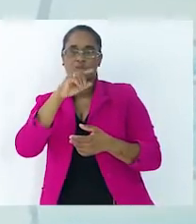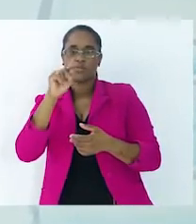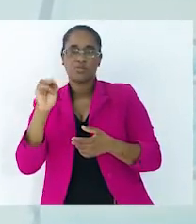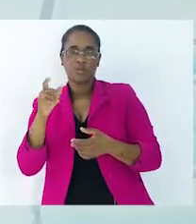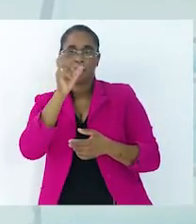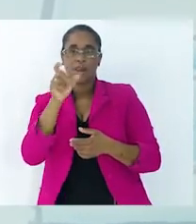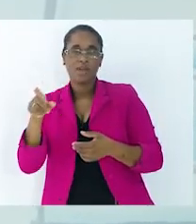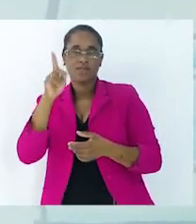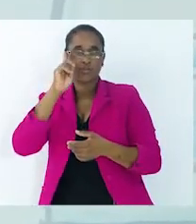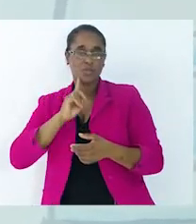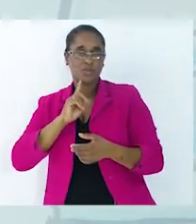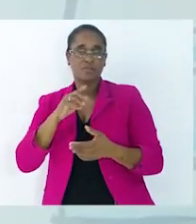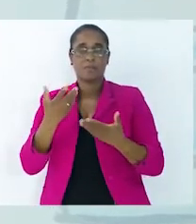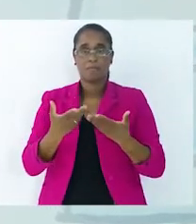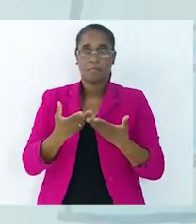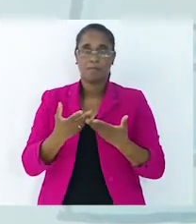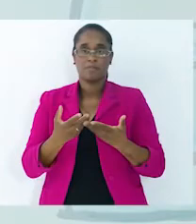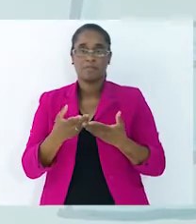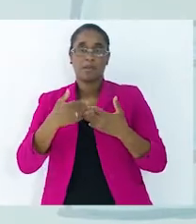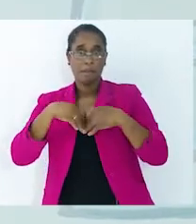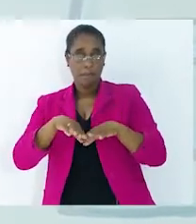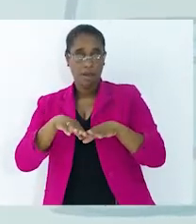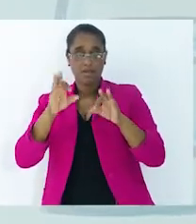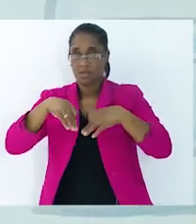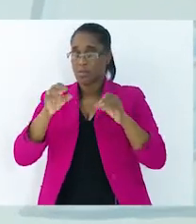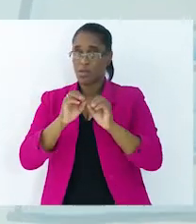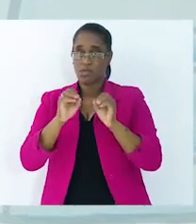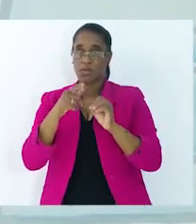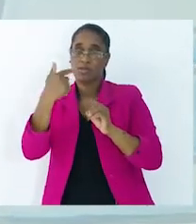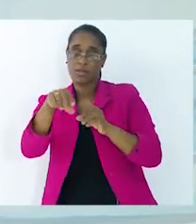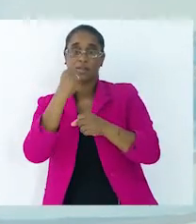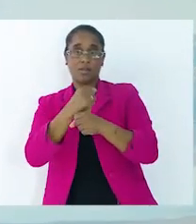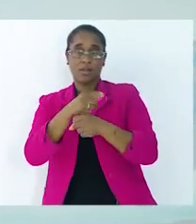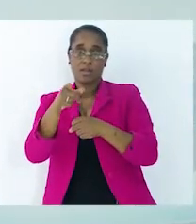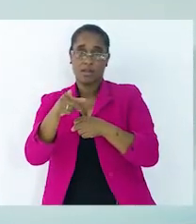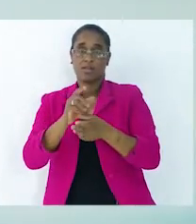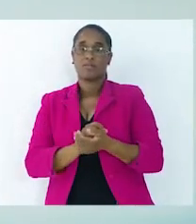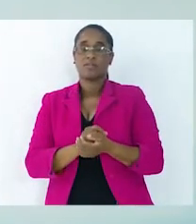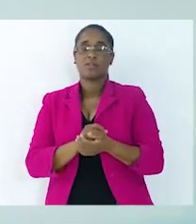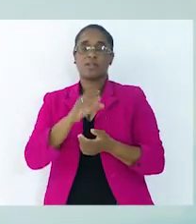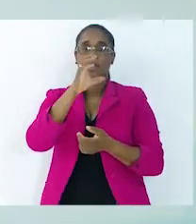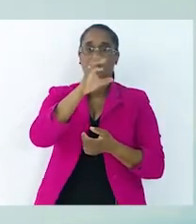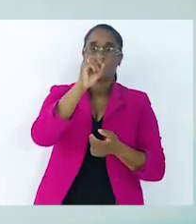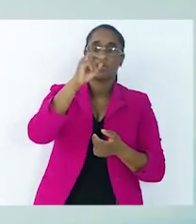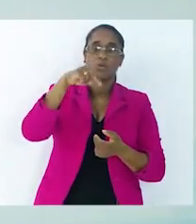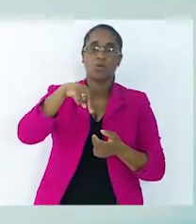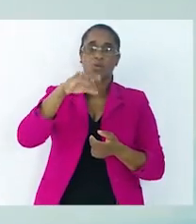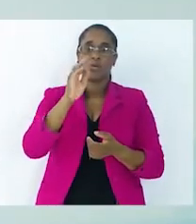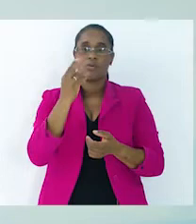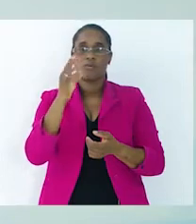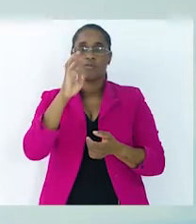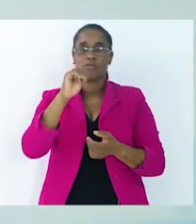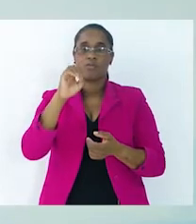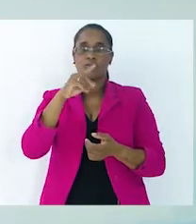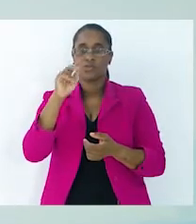assim? Mas ainda não terminou. Tens de trabalhar aquilo que é o número, confusões, porque se fosse singular